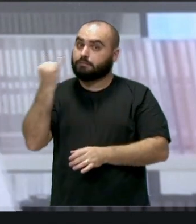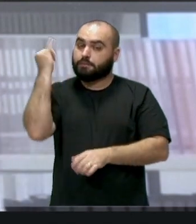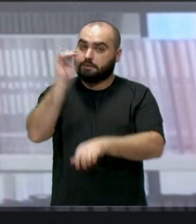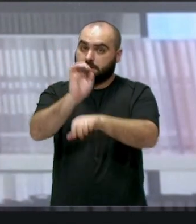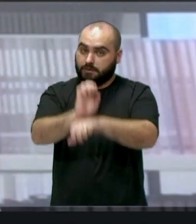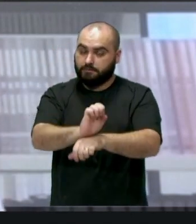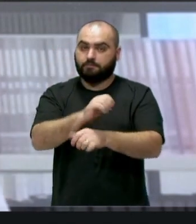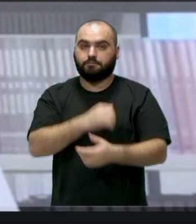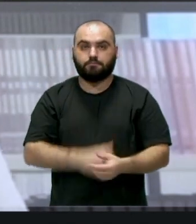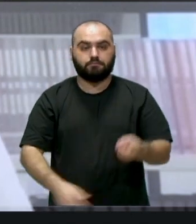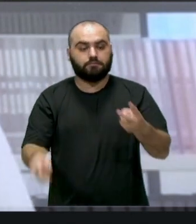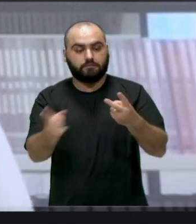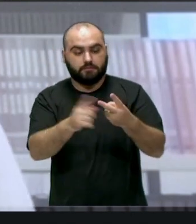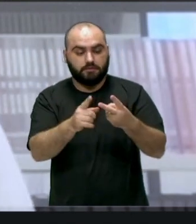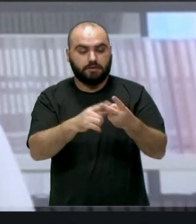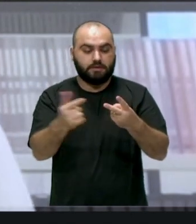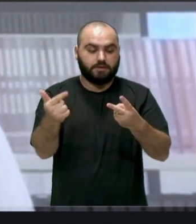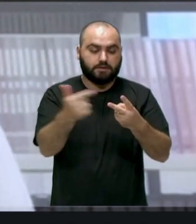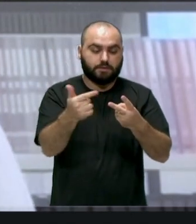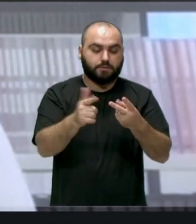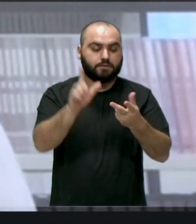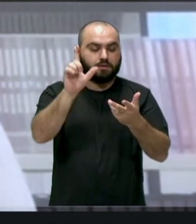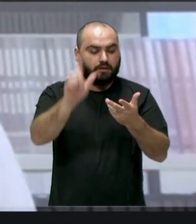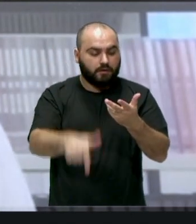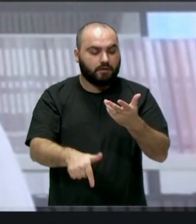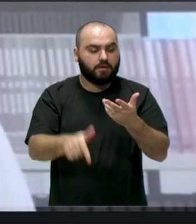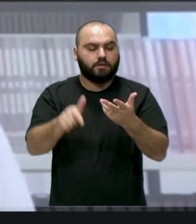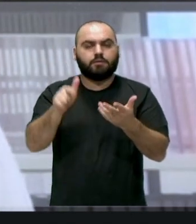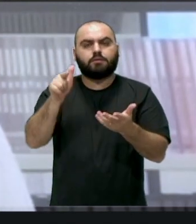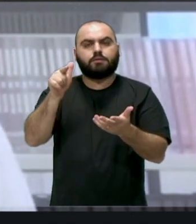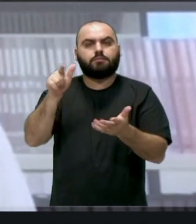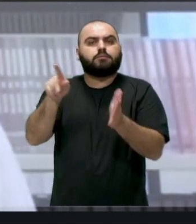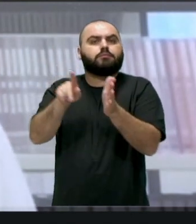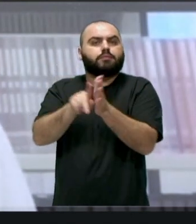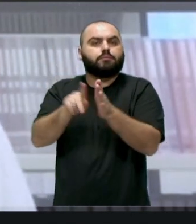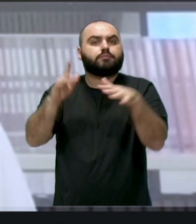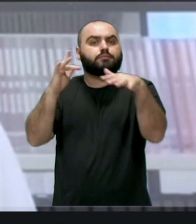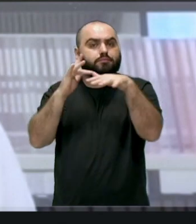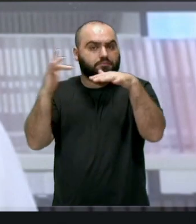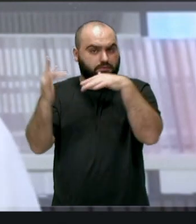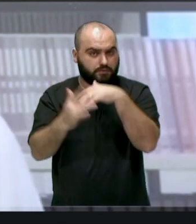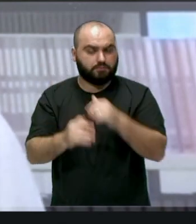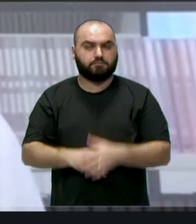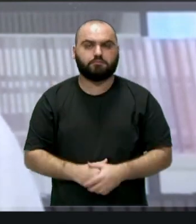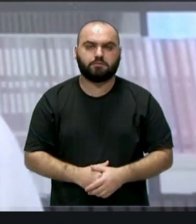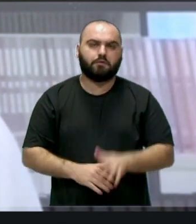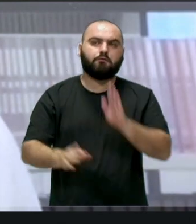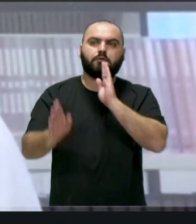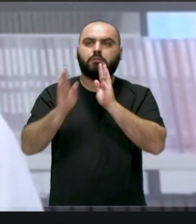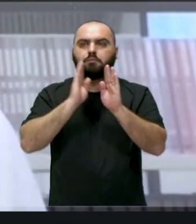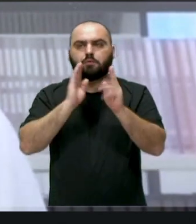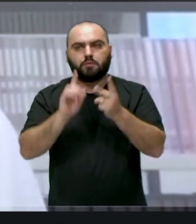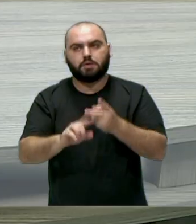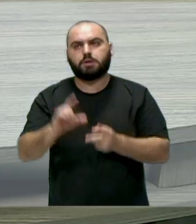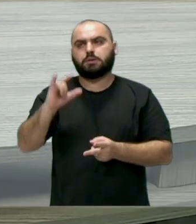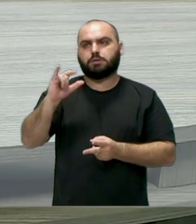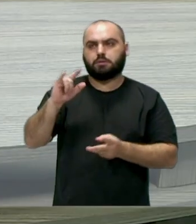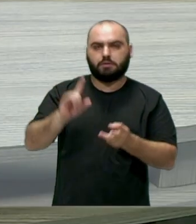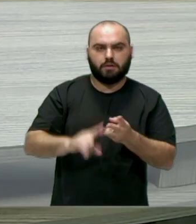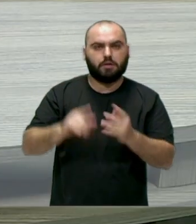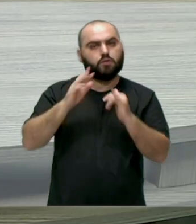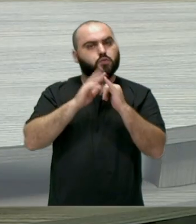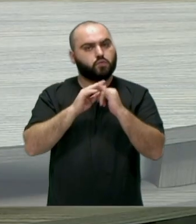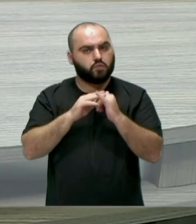E a segunda estratégia foi justamente através das redes sociais, Facebook, Instagram,